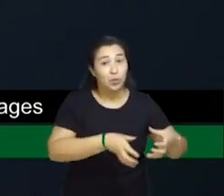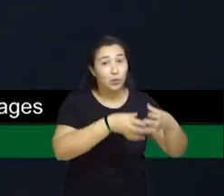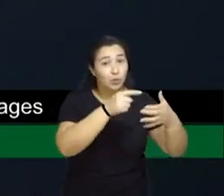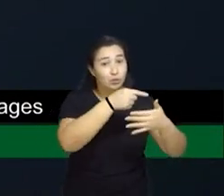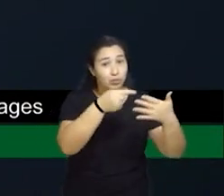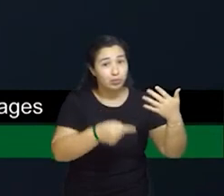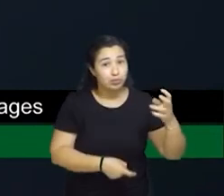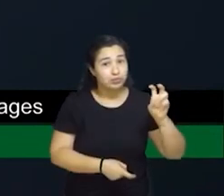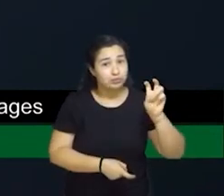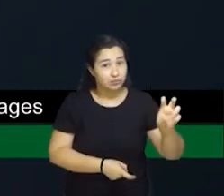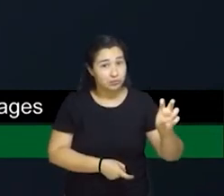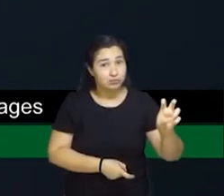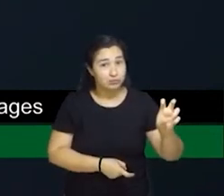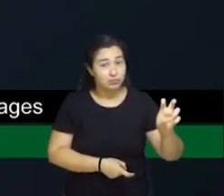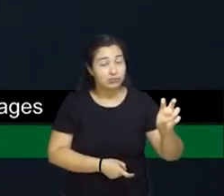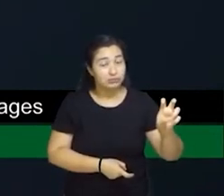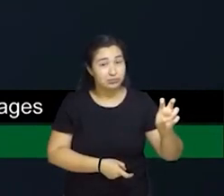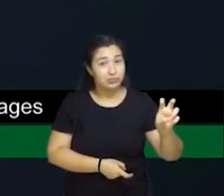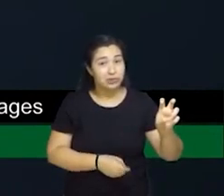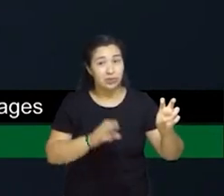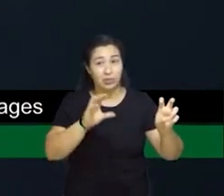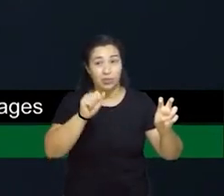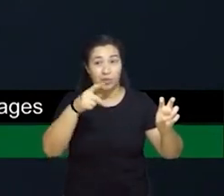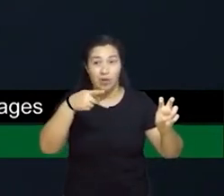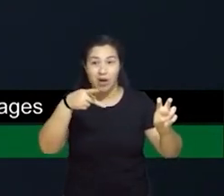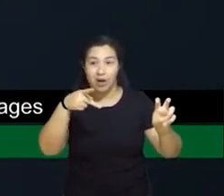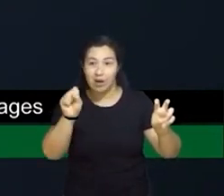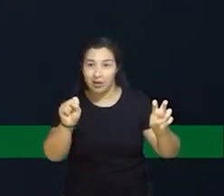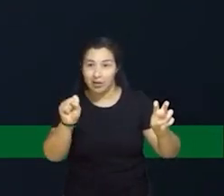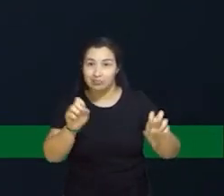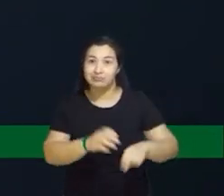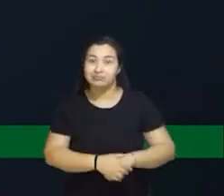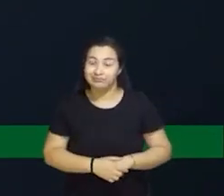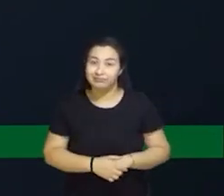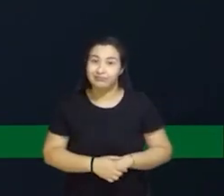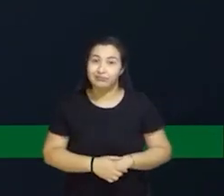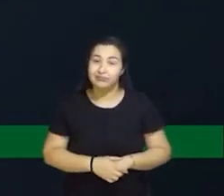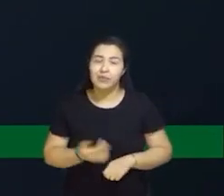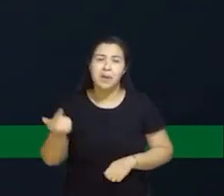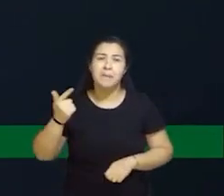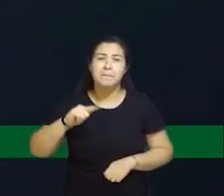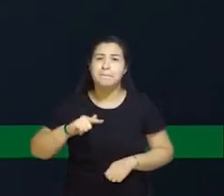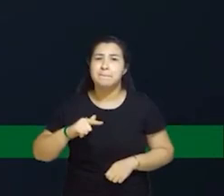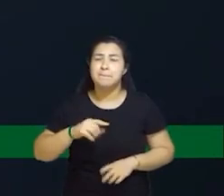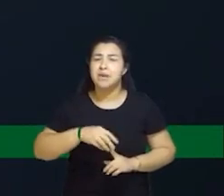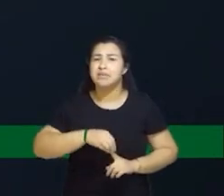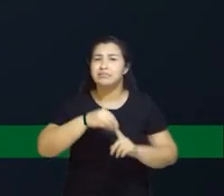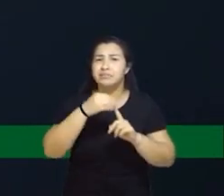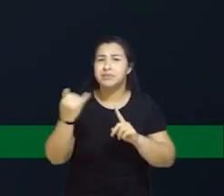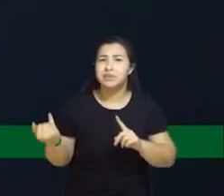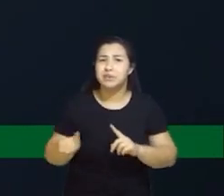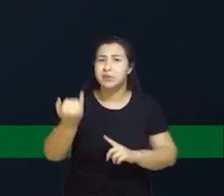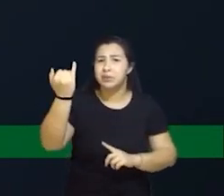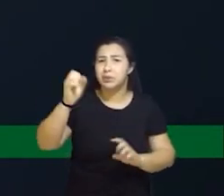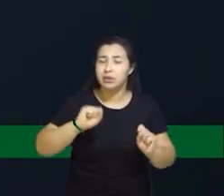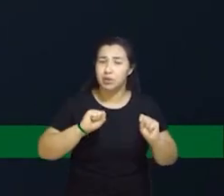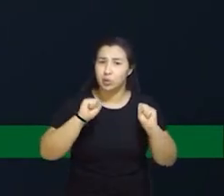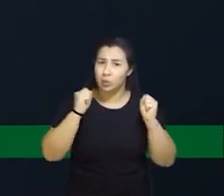com nota 5 na CAPES, né? E uma coisa a se destacar, já foram